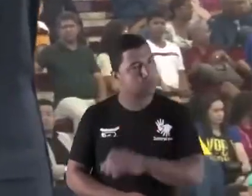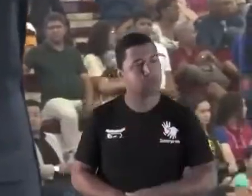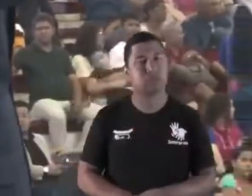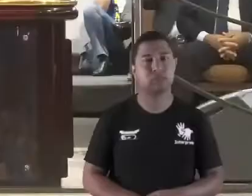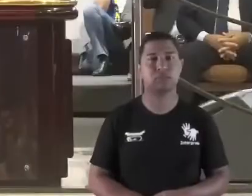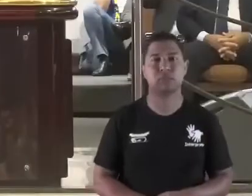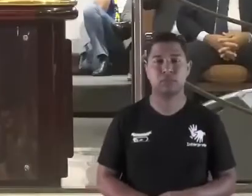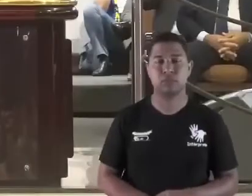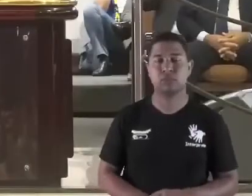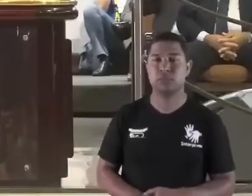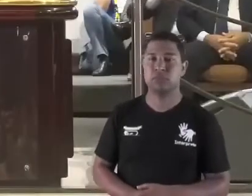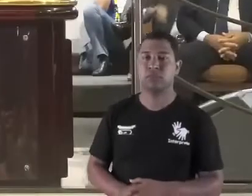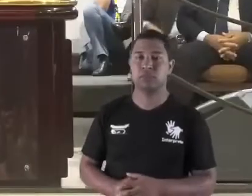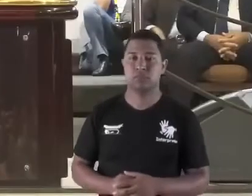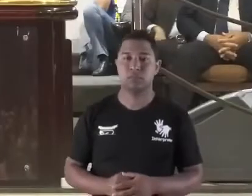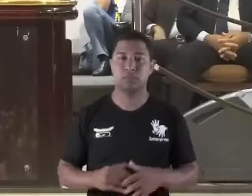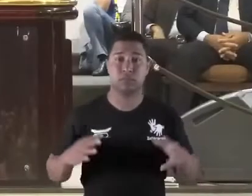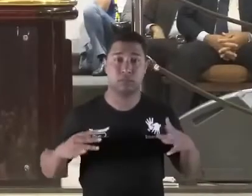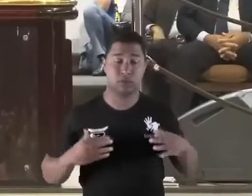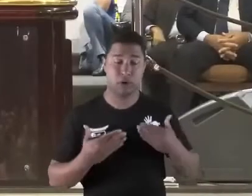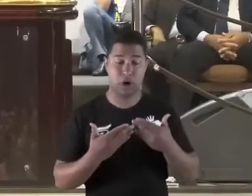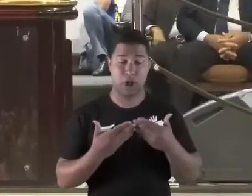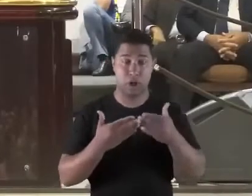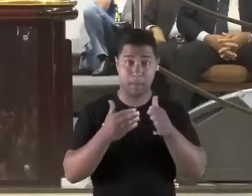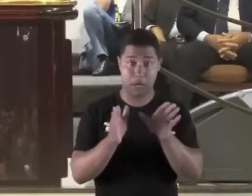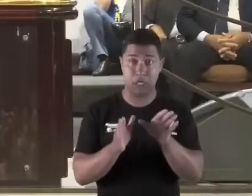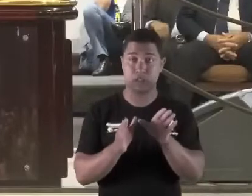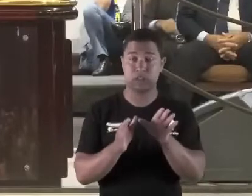Asas abertas, prontidão.